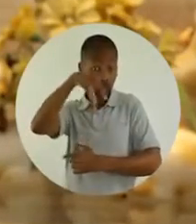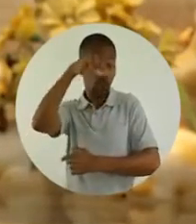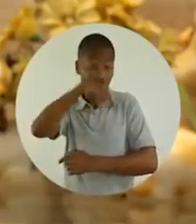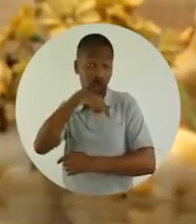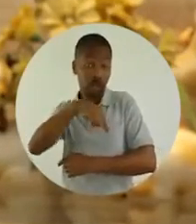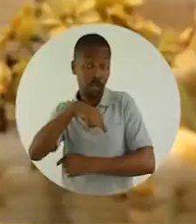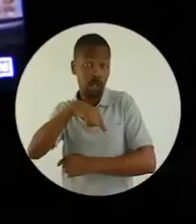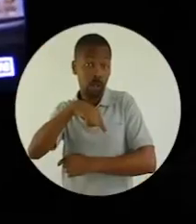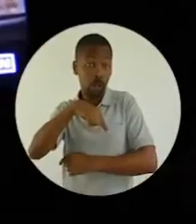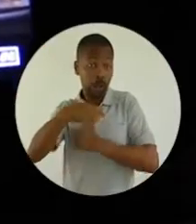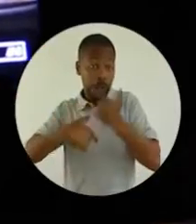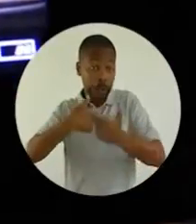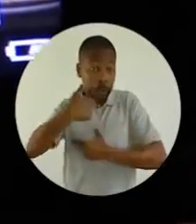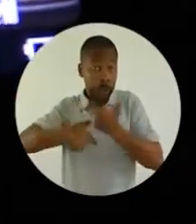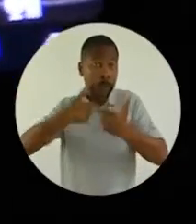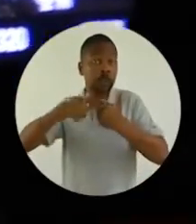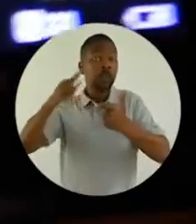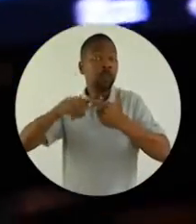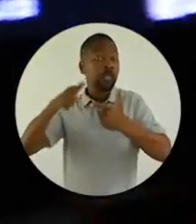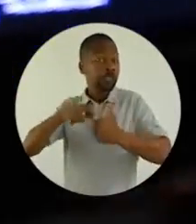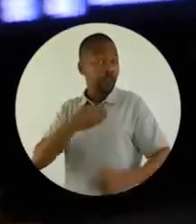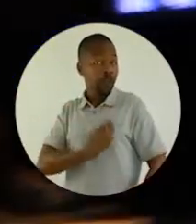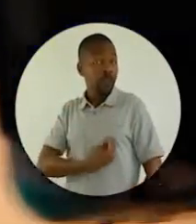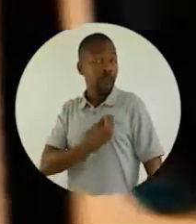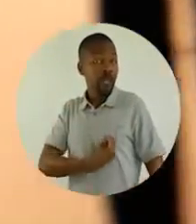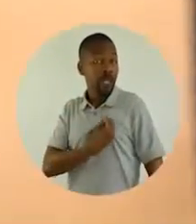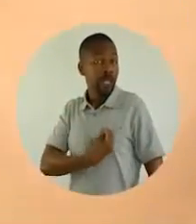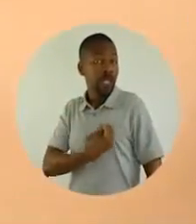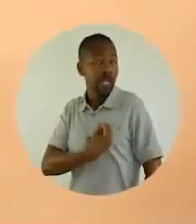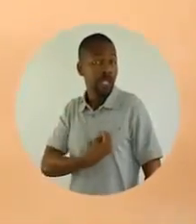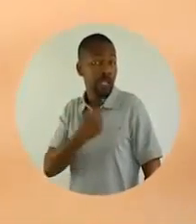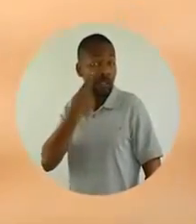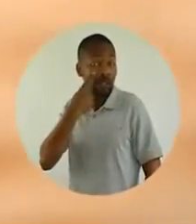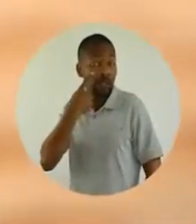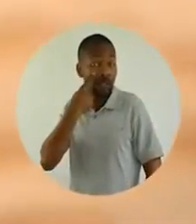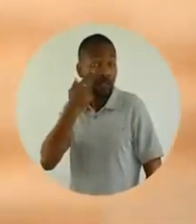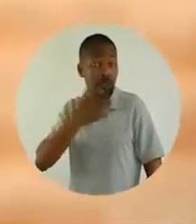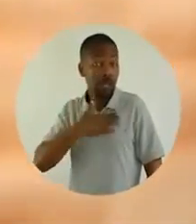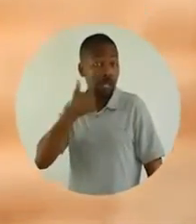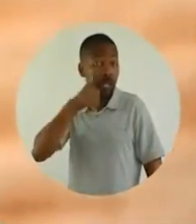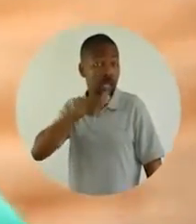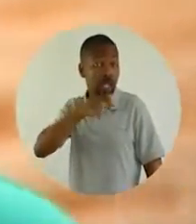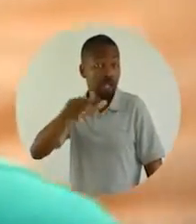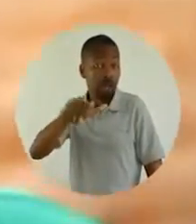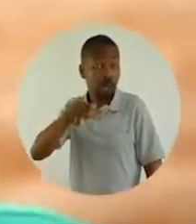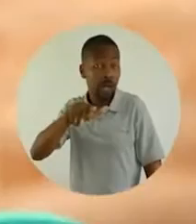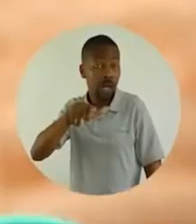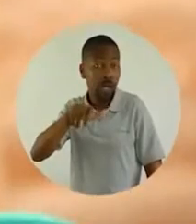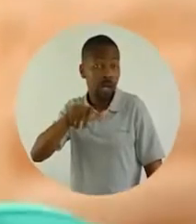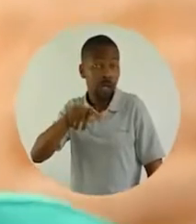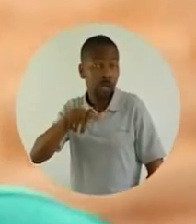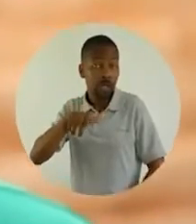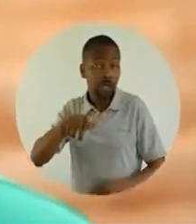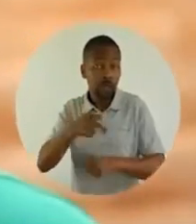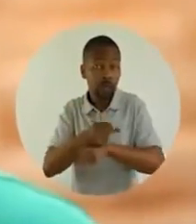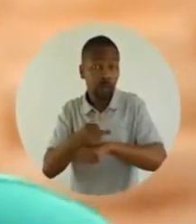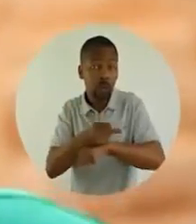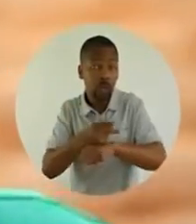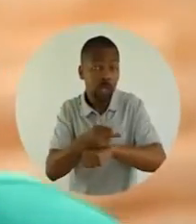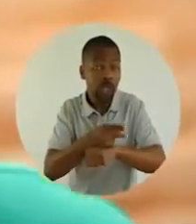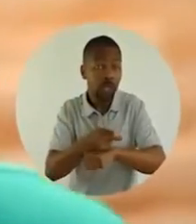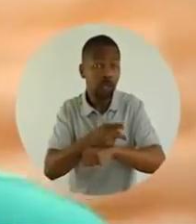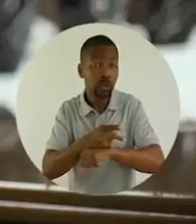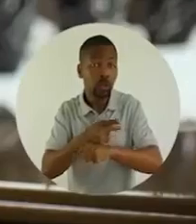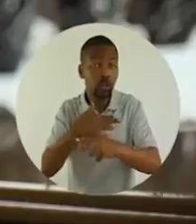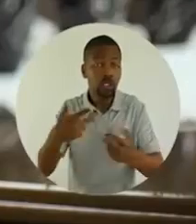escolheu as situações na vida dele, eu já vi minha irmã catava caco de vidro de manhã para poder comprar leite